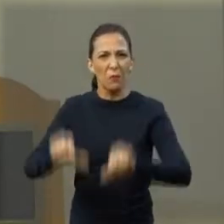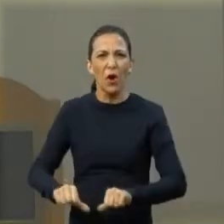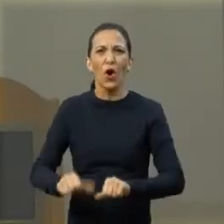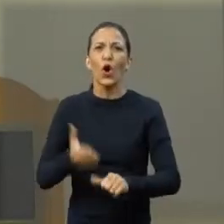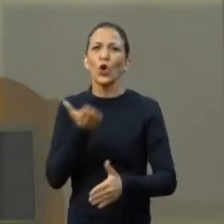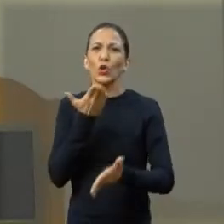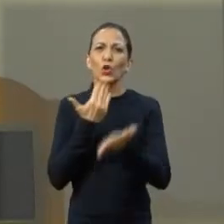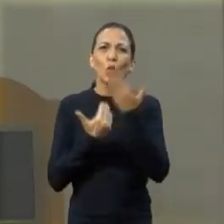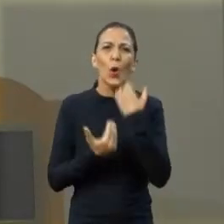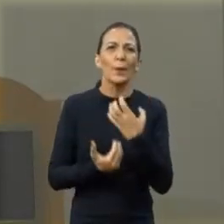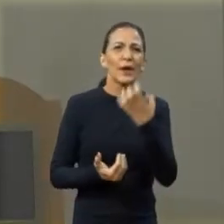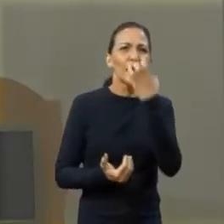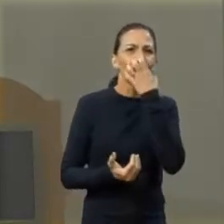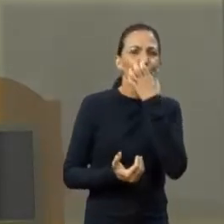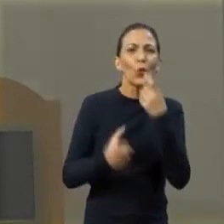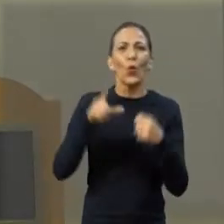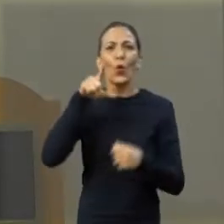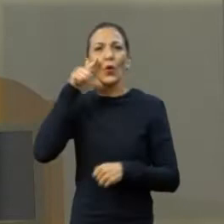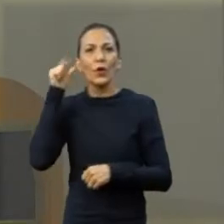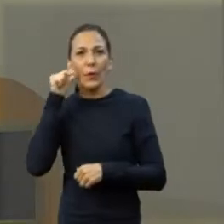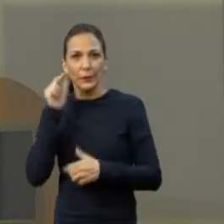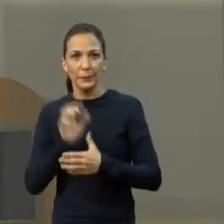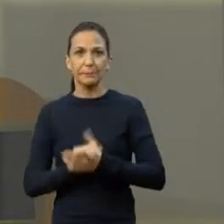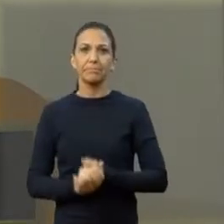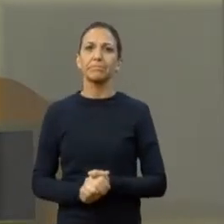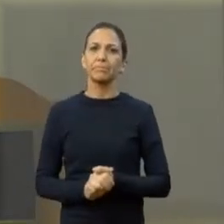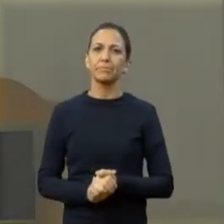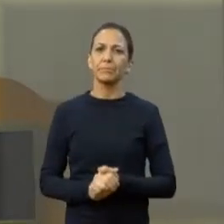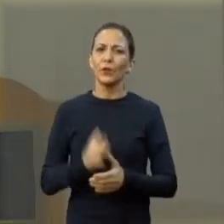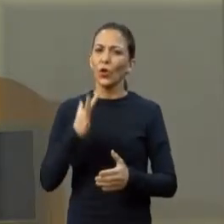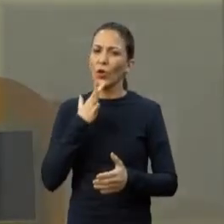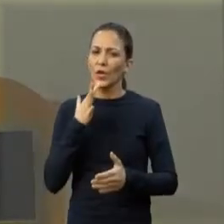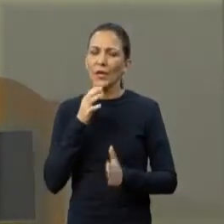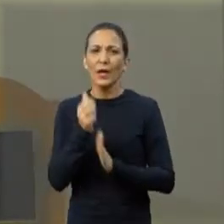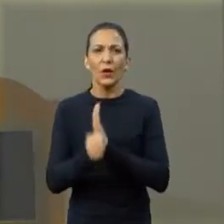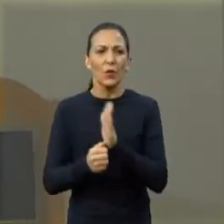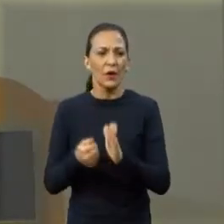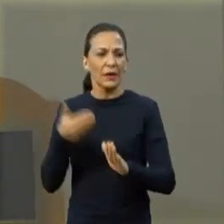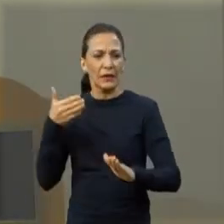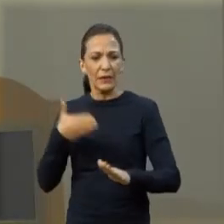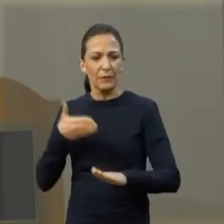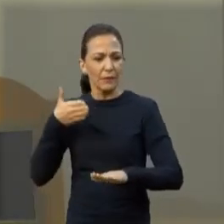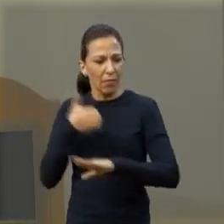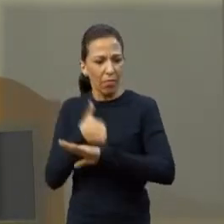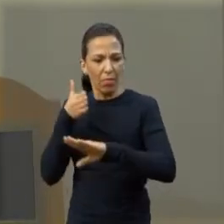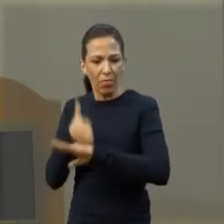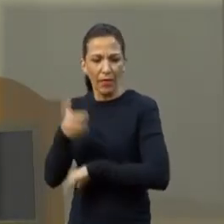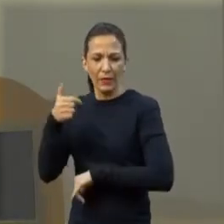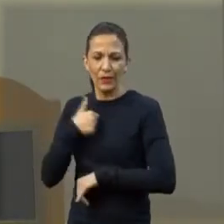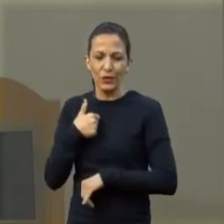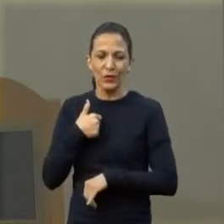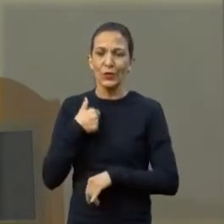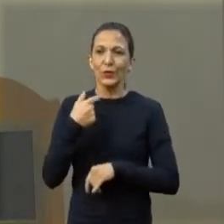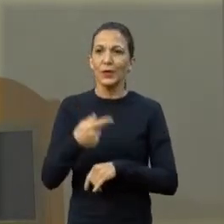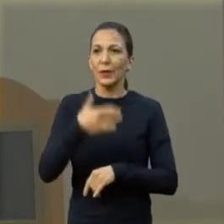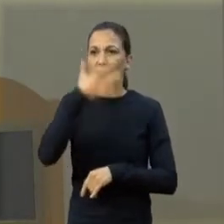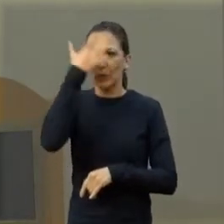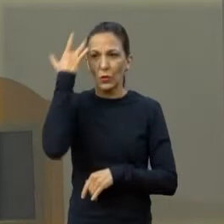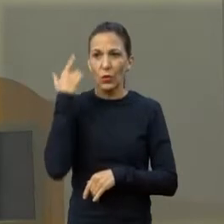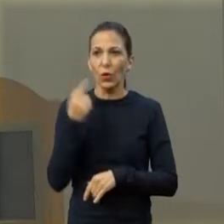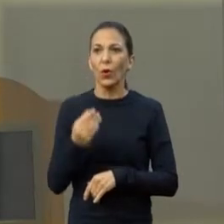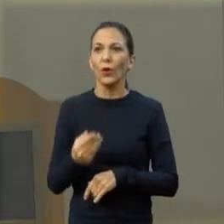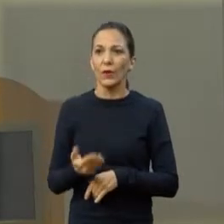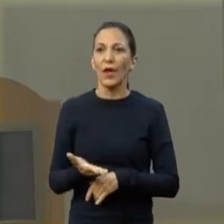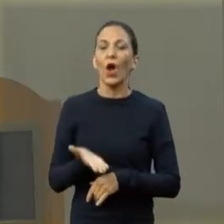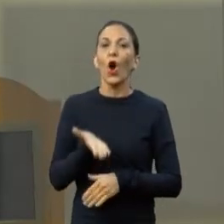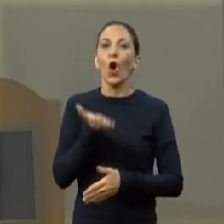Gatos ele conhece tão bem Araraquara que ele deve ter circular tantas vezes aqui que ele nunca ouviu falar que o povo daqui come Chuchu